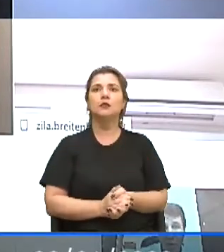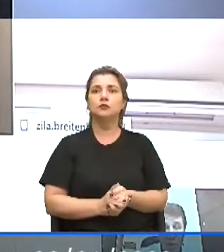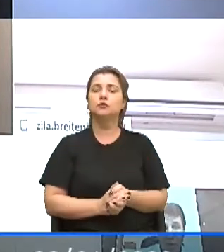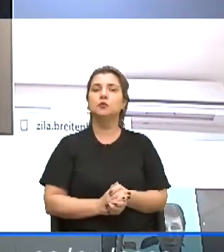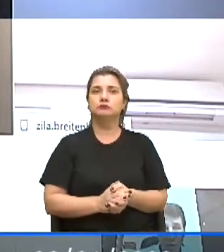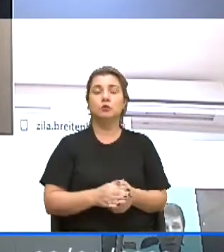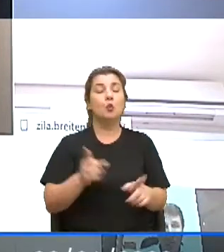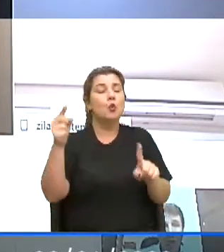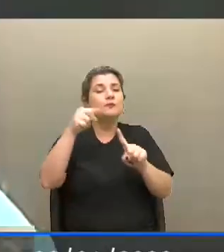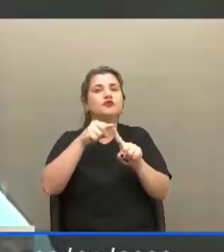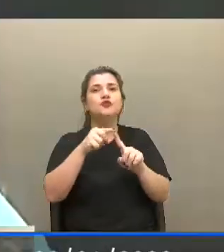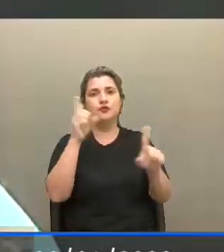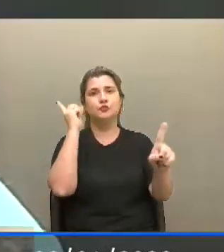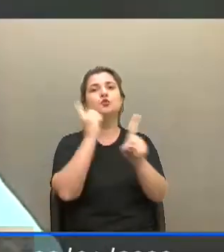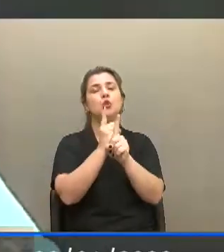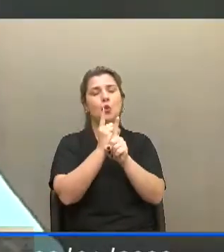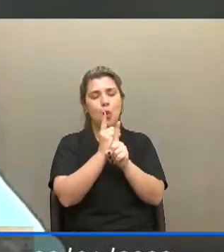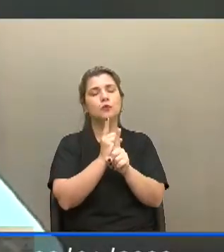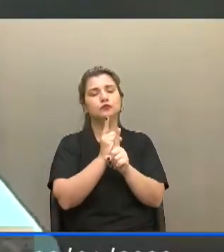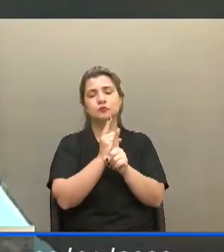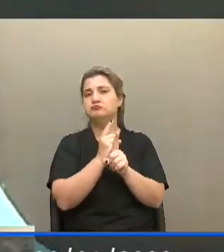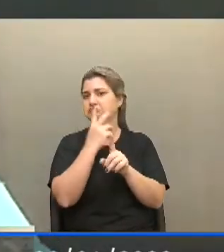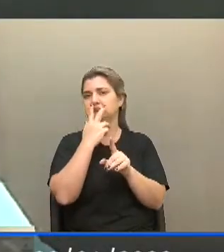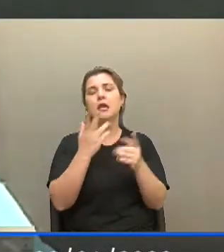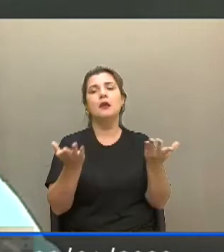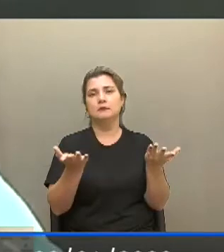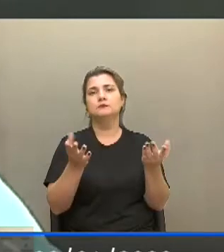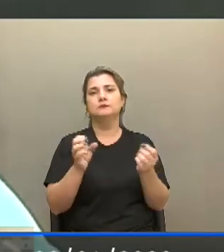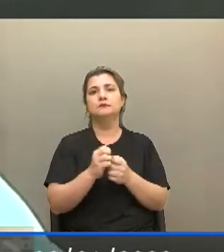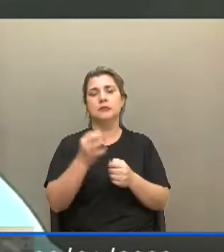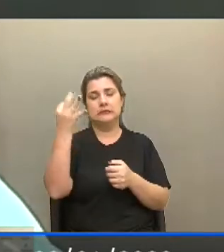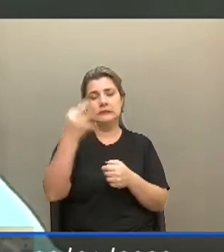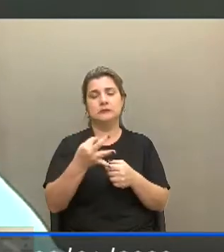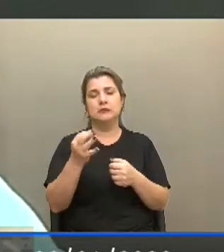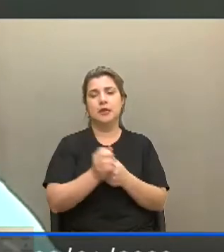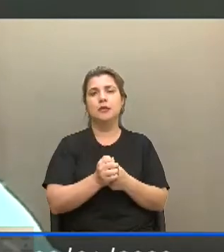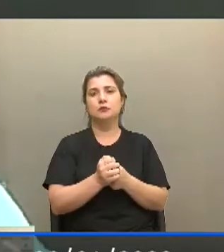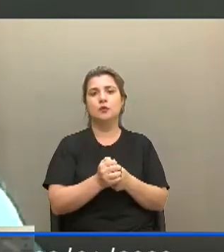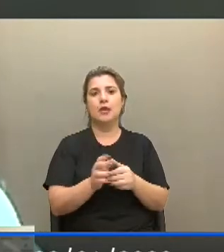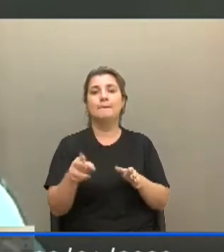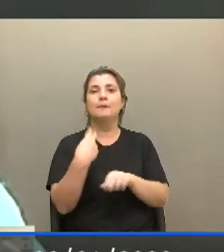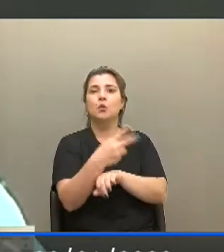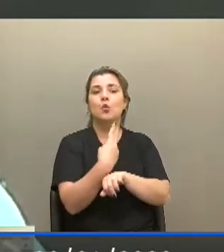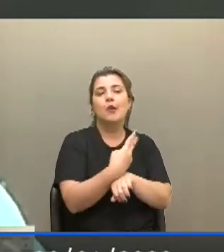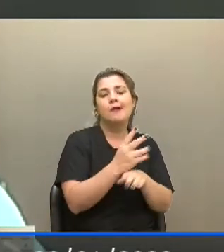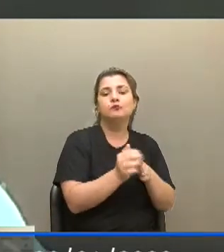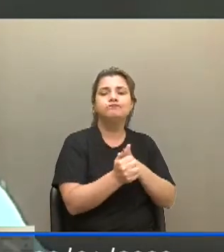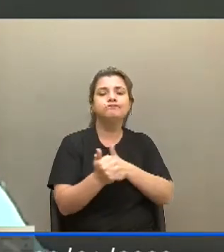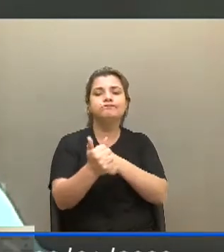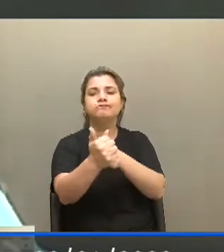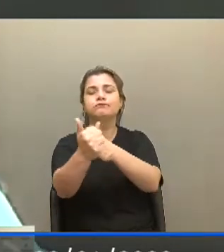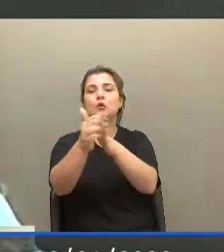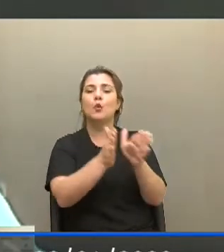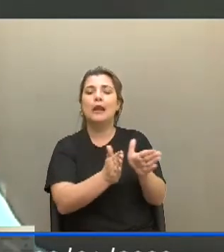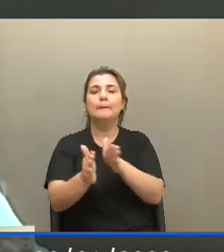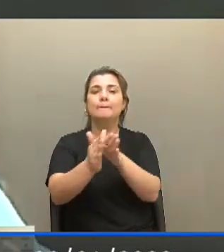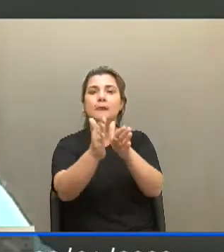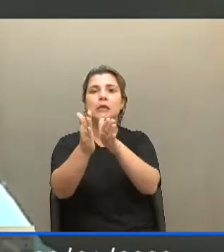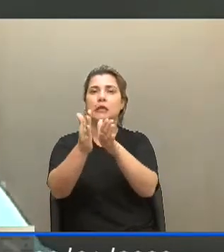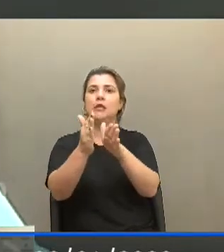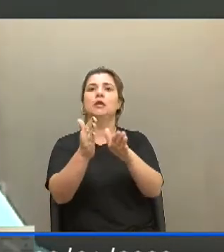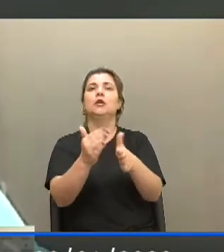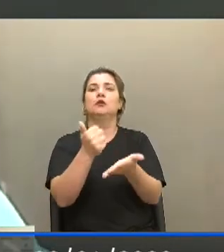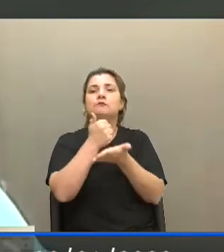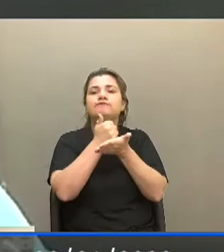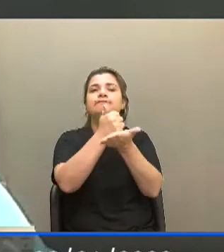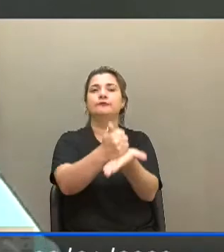nós buscar um caminho aí que seja sustentável, viável, né? E como o Paulo colocou, qualquer paralisação